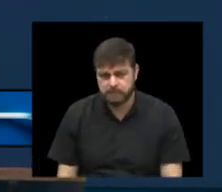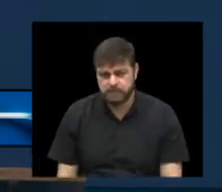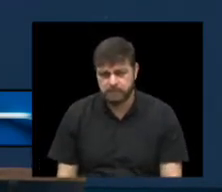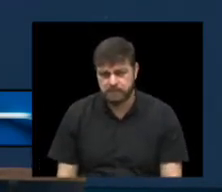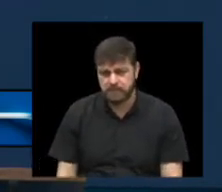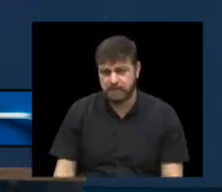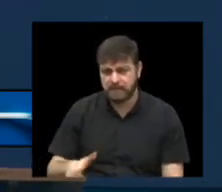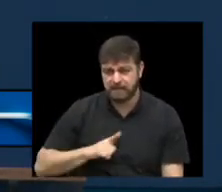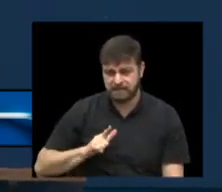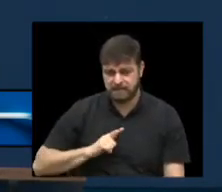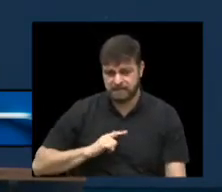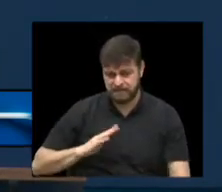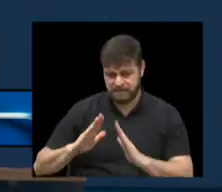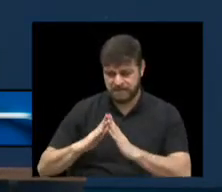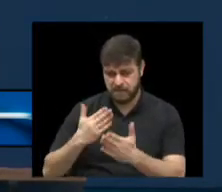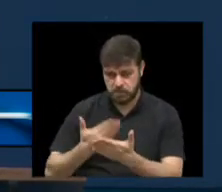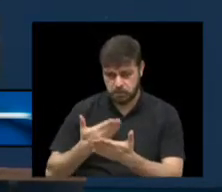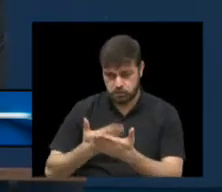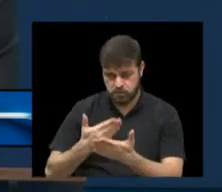passaria